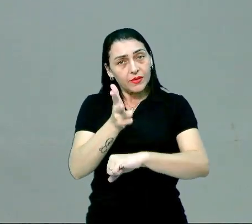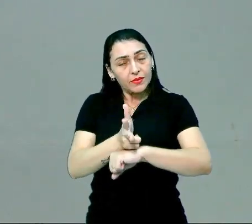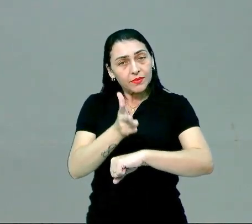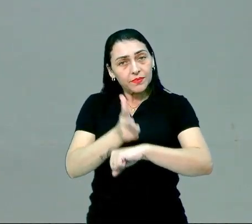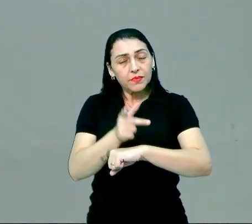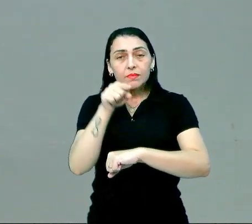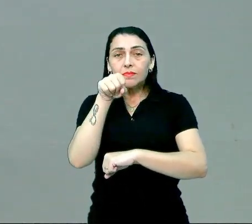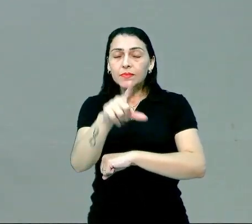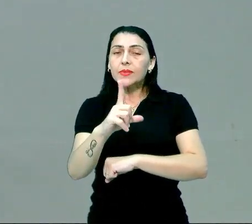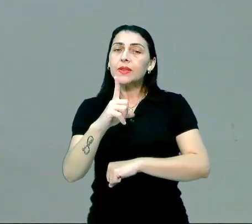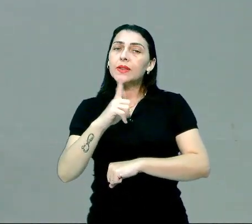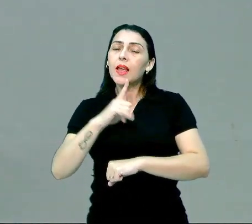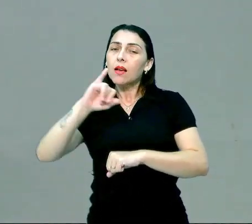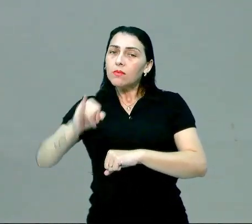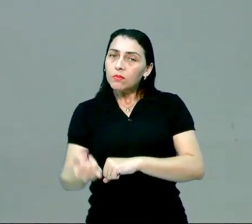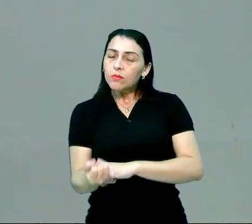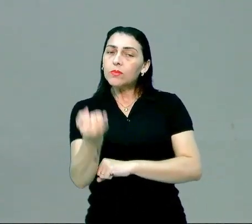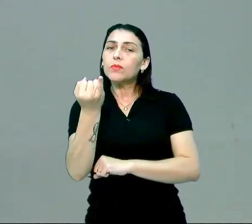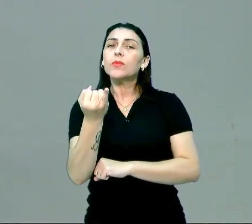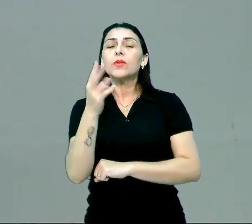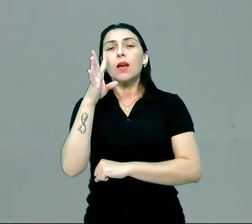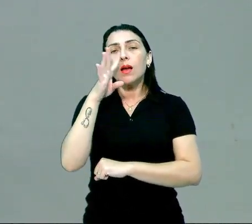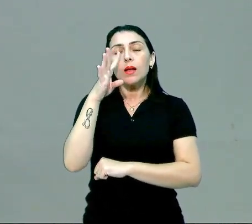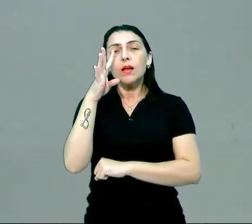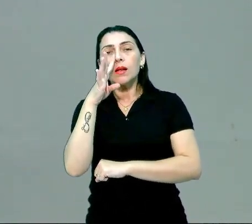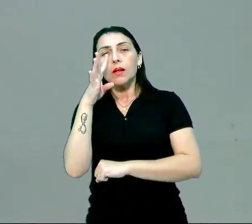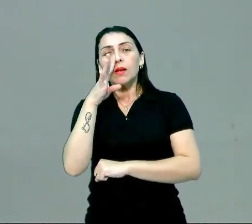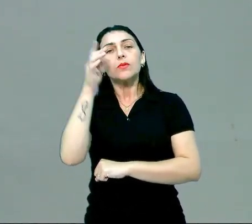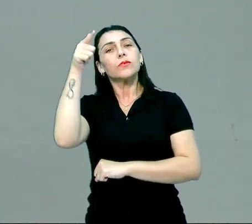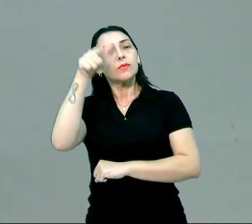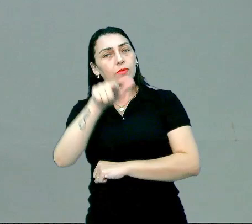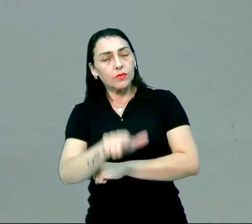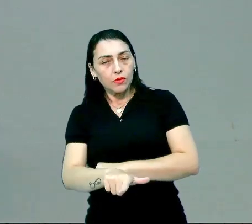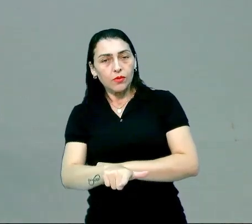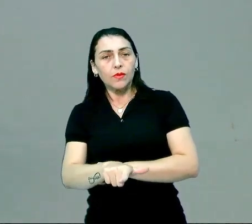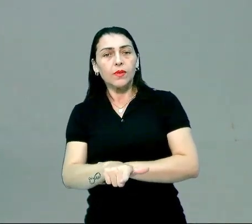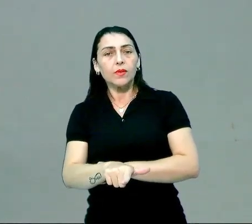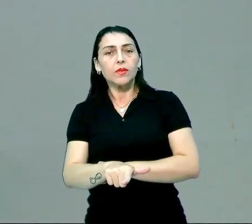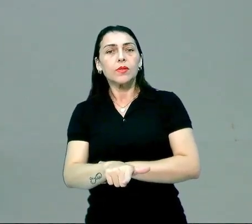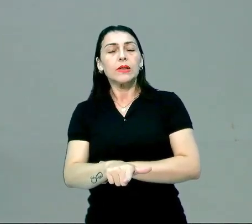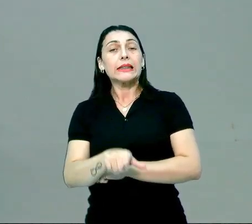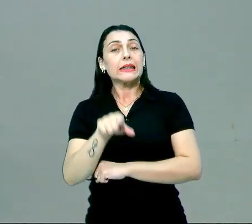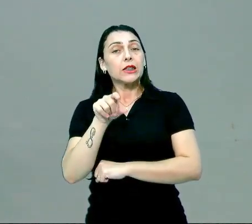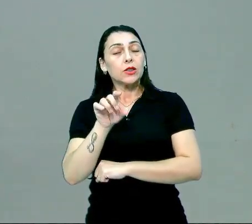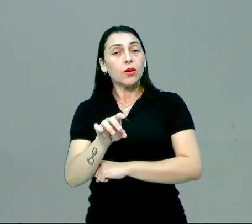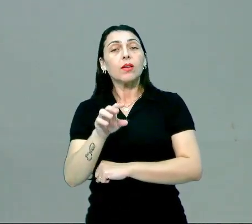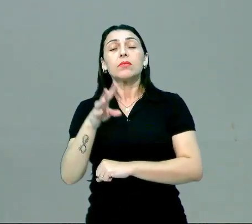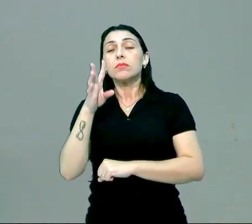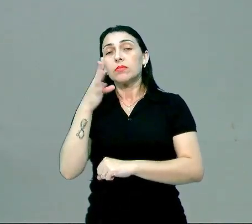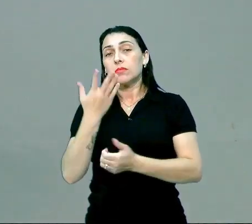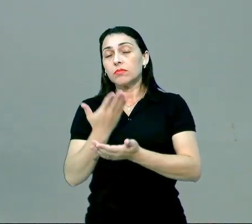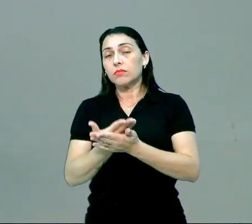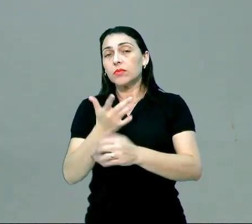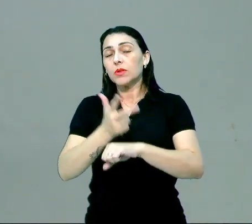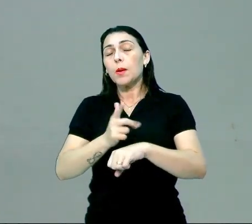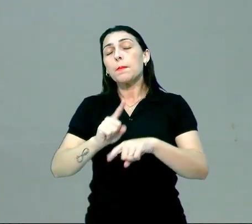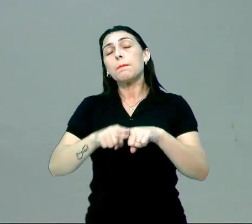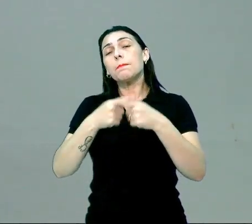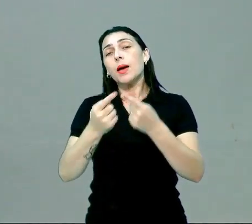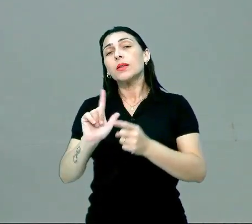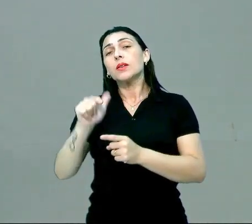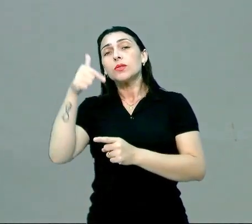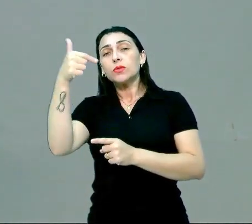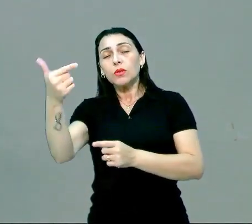videoaula? Você tem a oportunidade de assistir ela novamente. Não só essa videoaula, mas